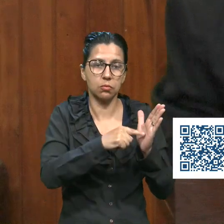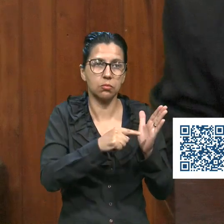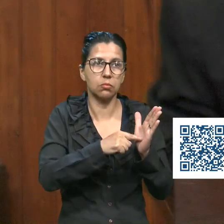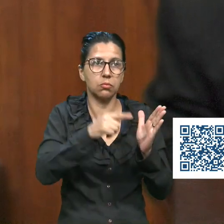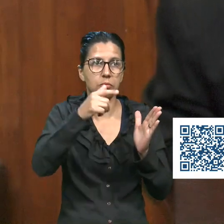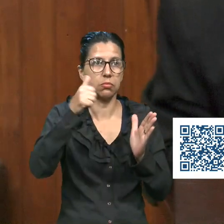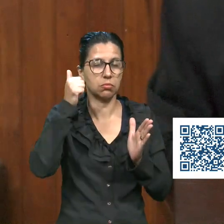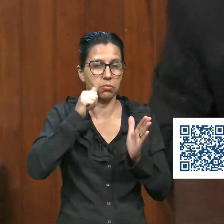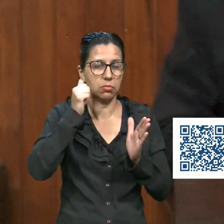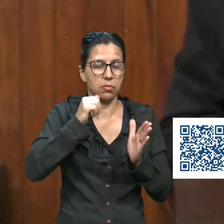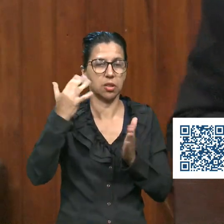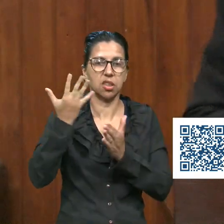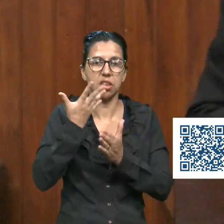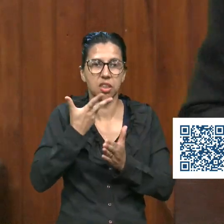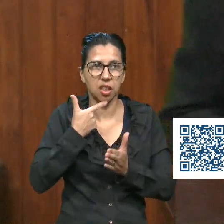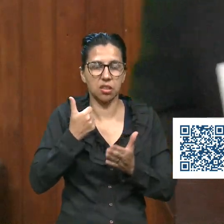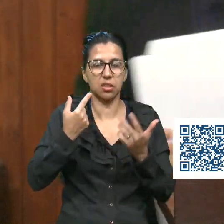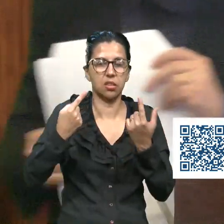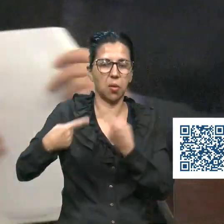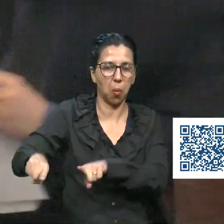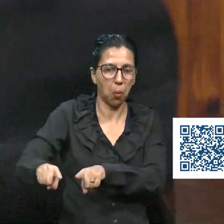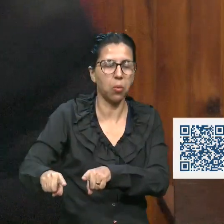aborto contra as nossas crianças do Brasil.